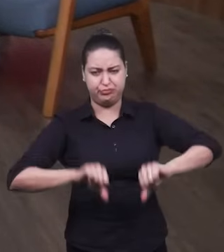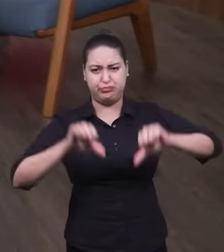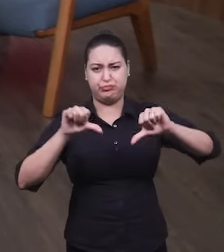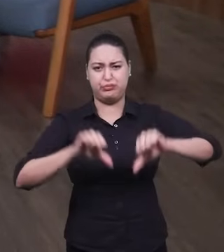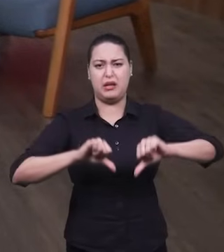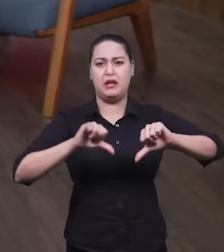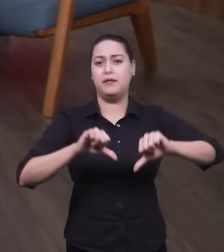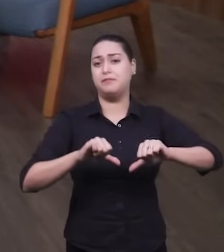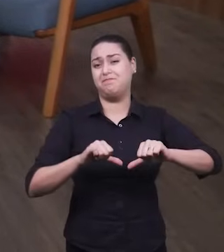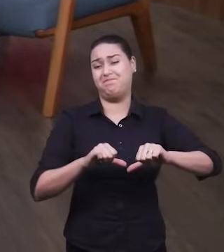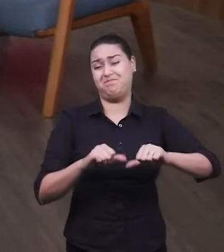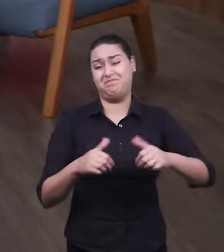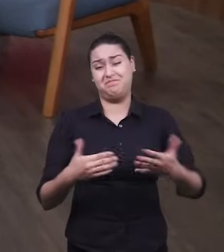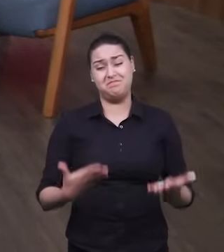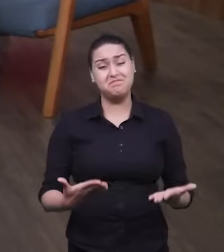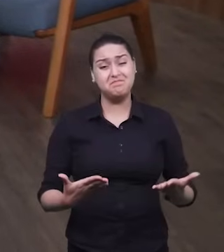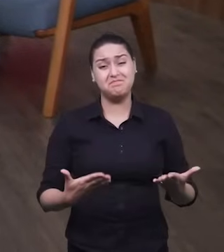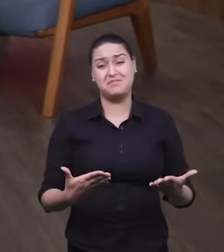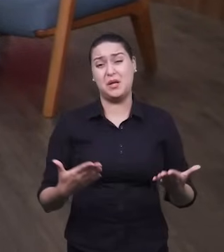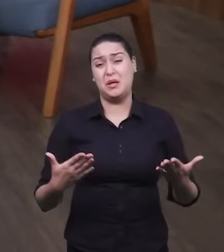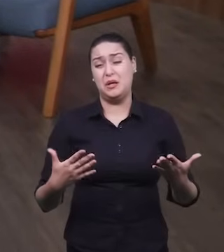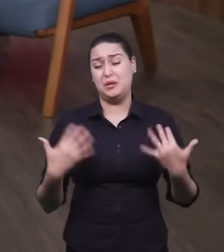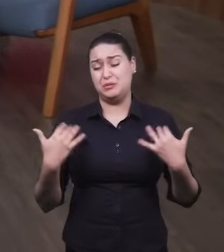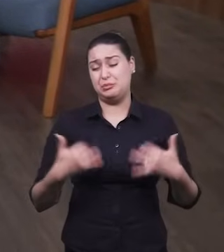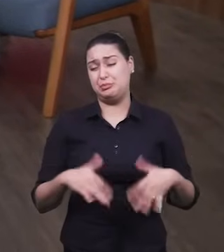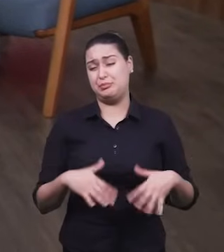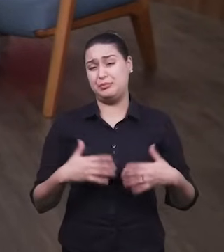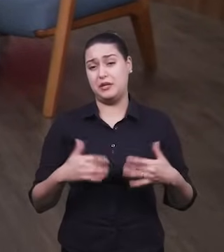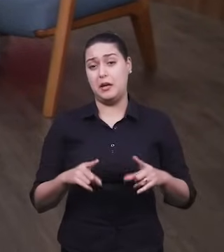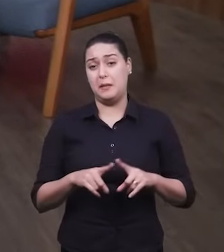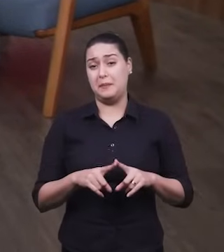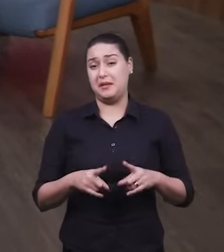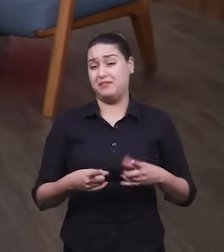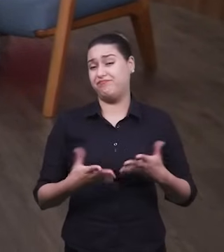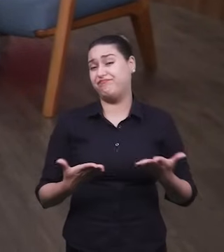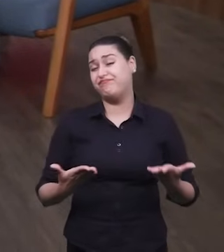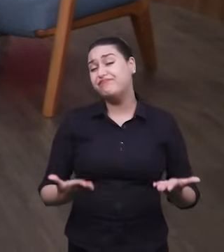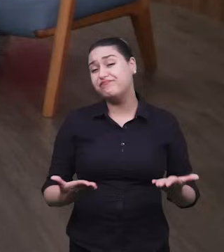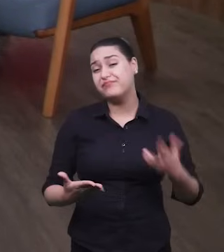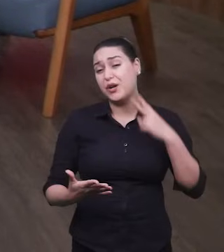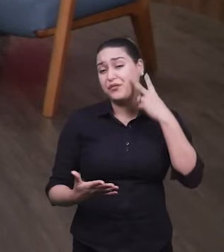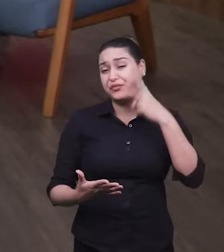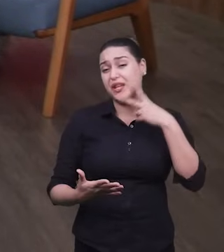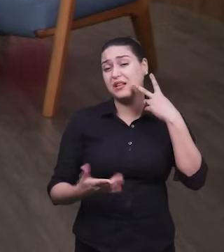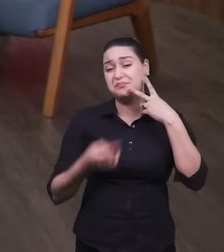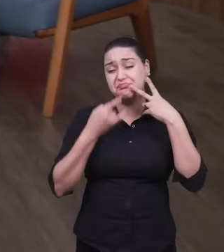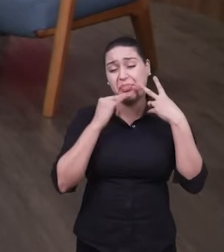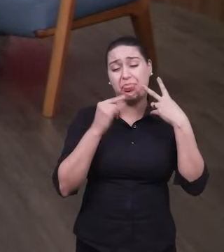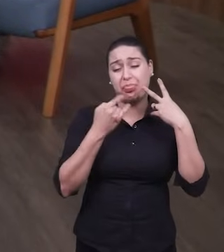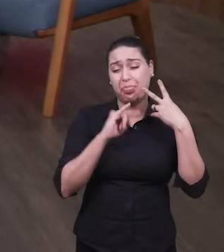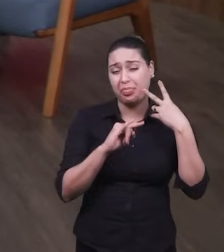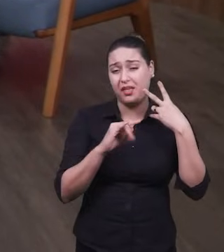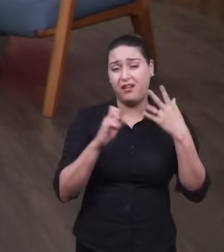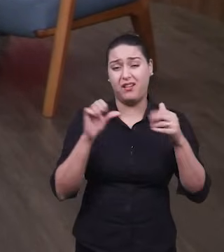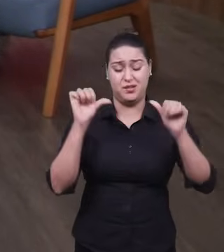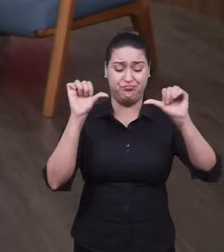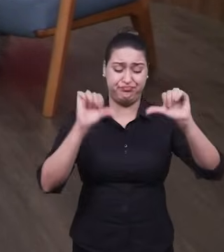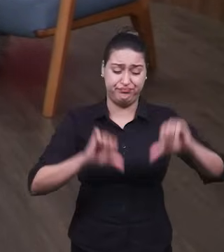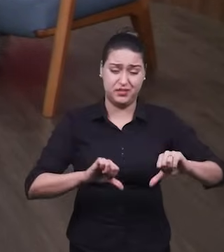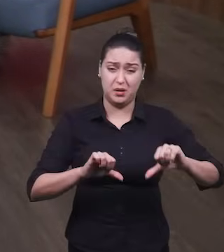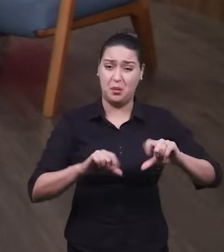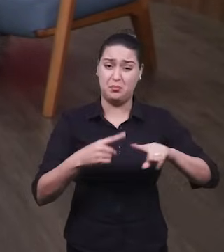Desgosto, decepção, frustração. Muita. O vinho que não é do Espírito, ele traz tudo